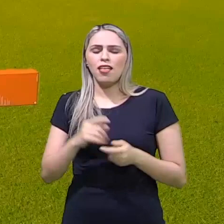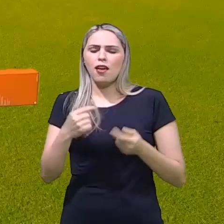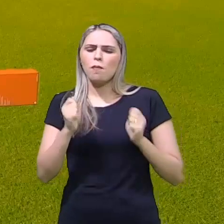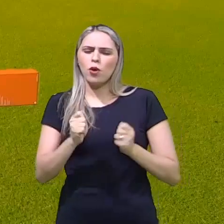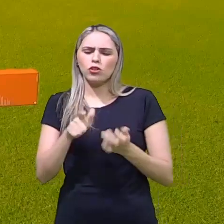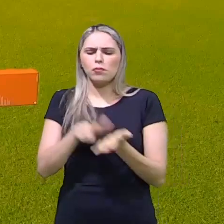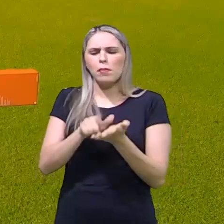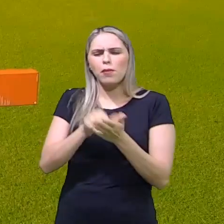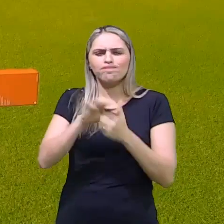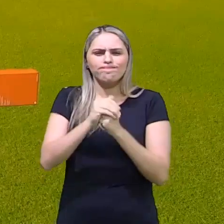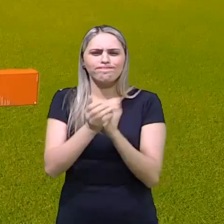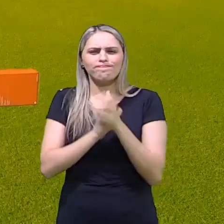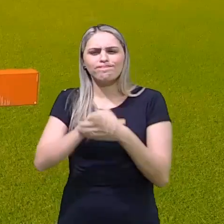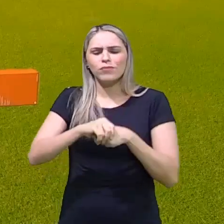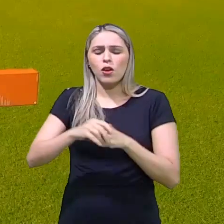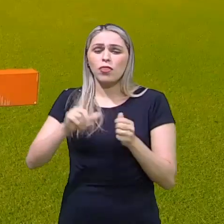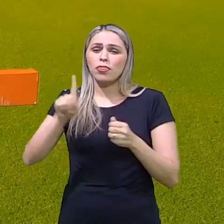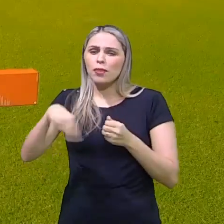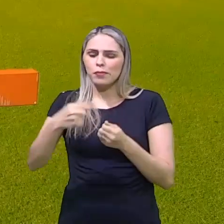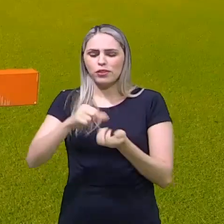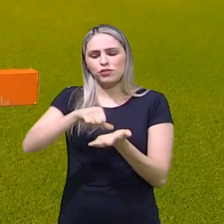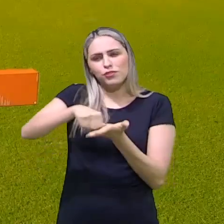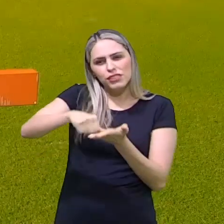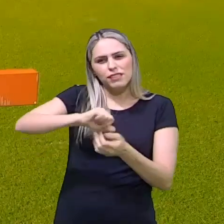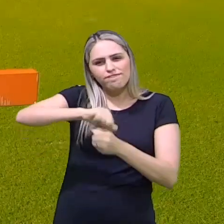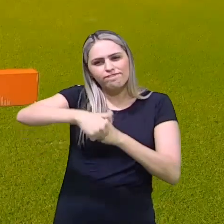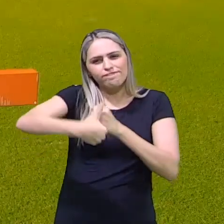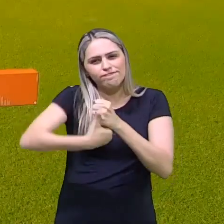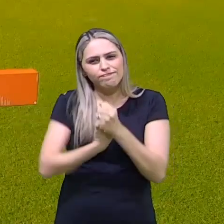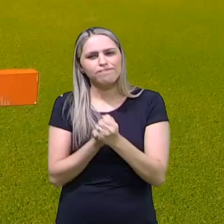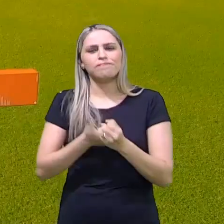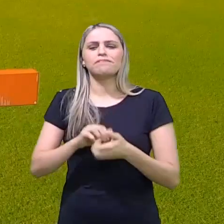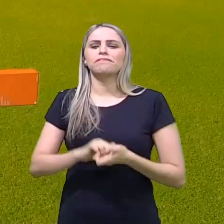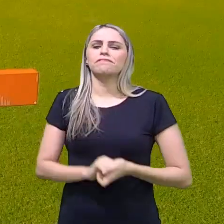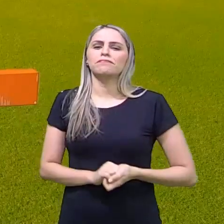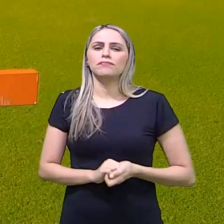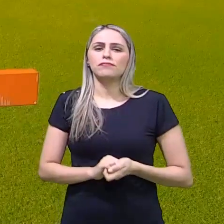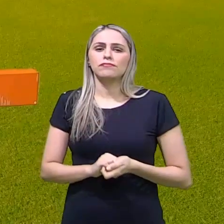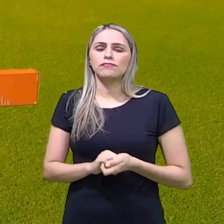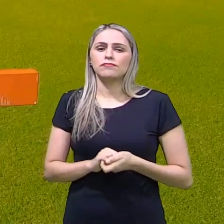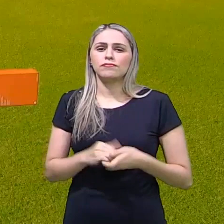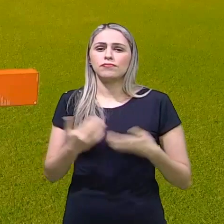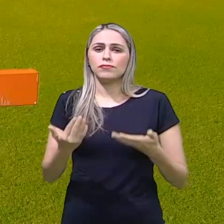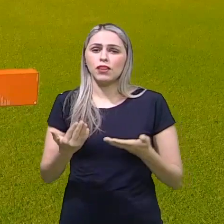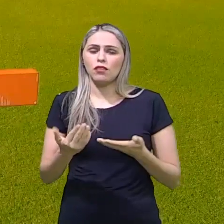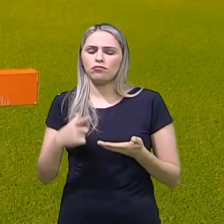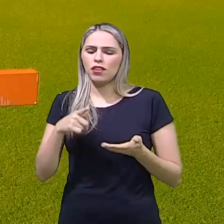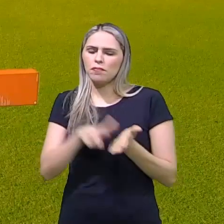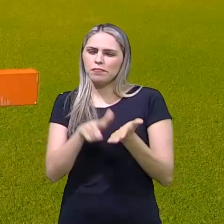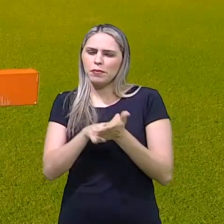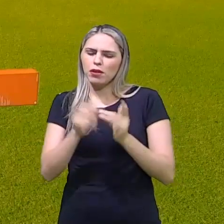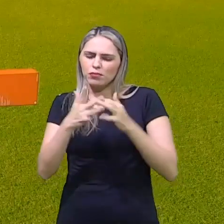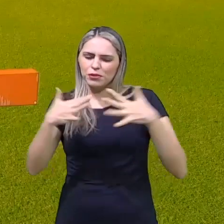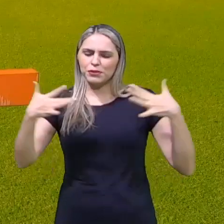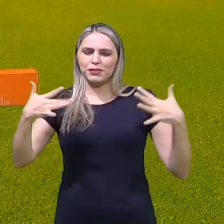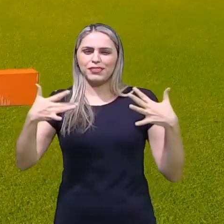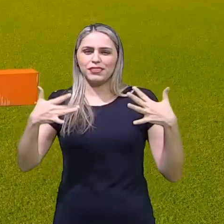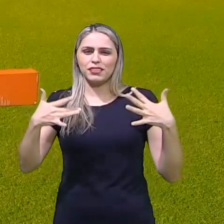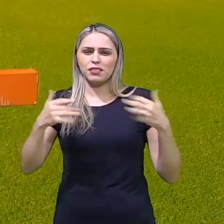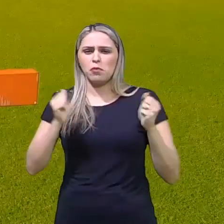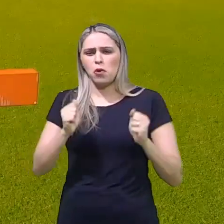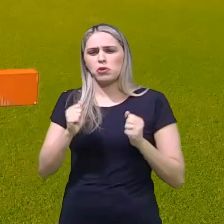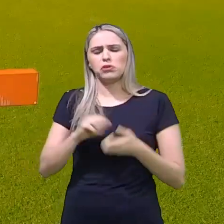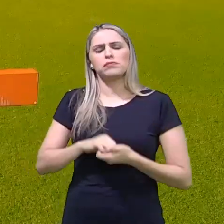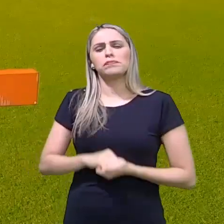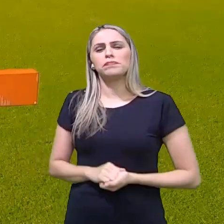a bola que você quiser. Mas vamos usar essa aqui, ó. A bola bem aqui, de papel laminado, que você pode amassar. Ou a bola de meia,